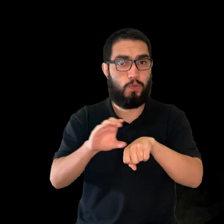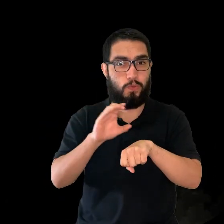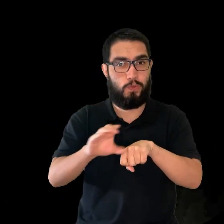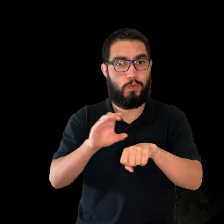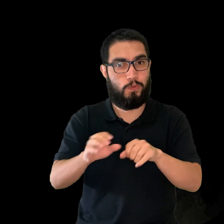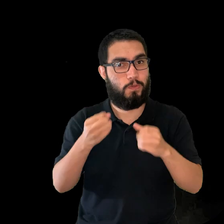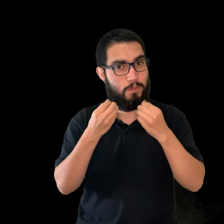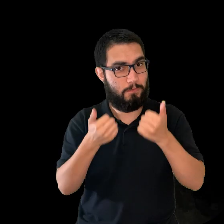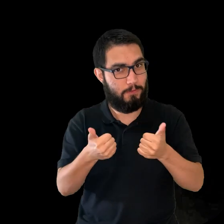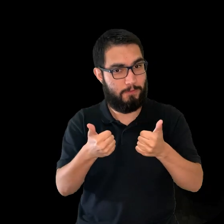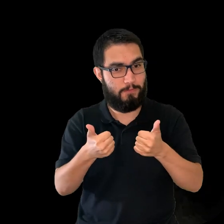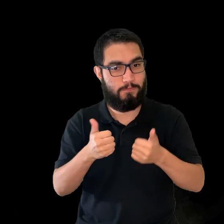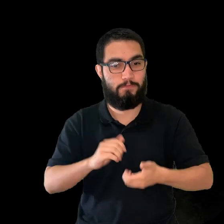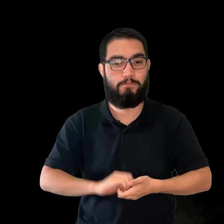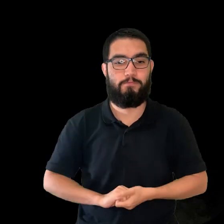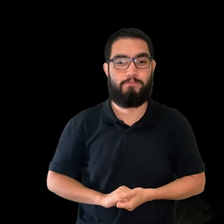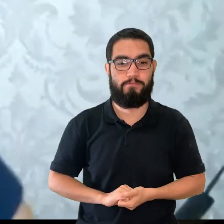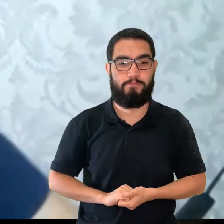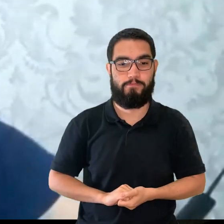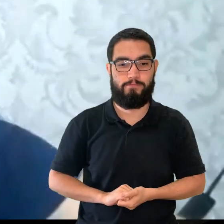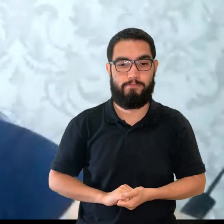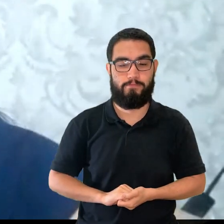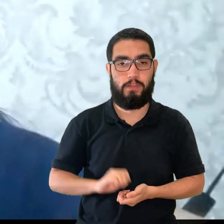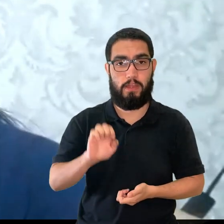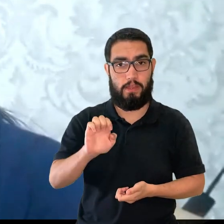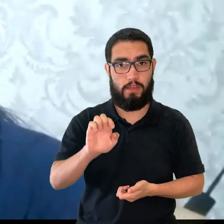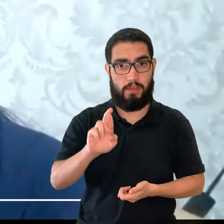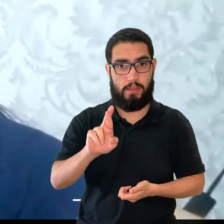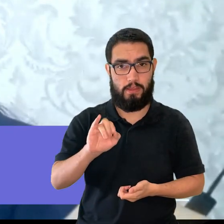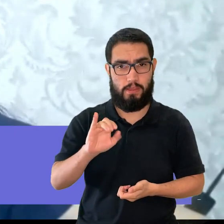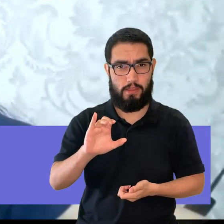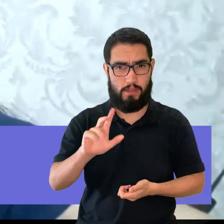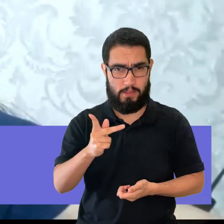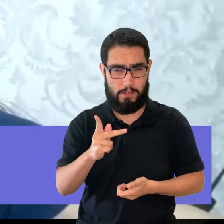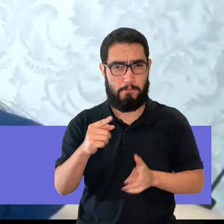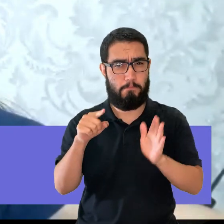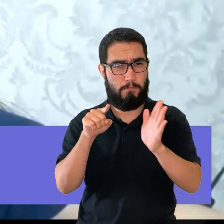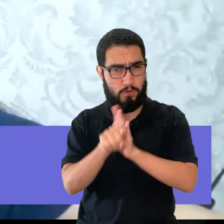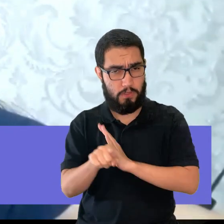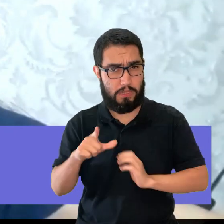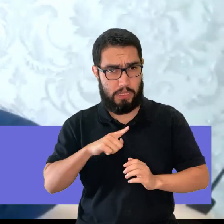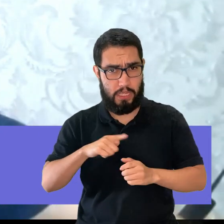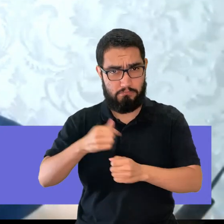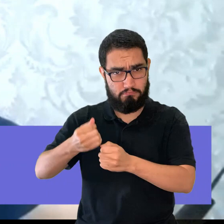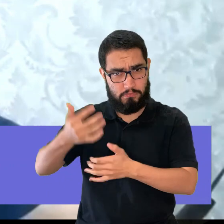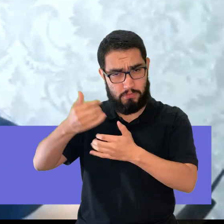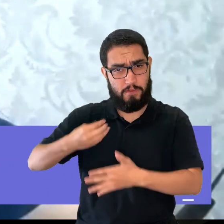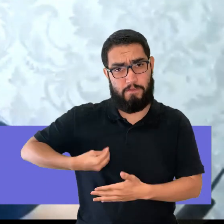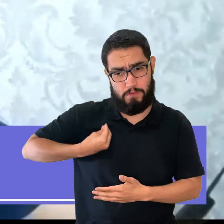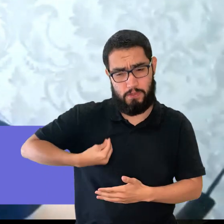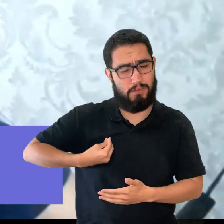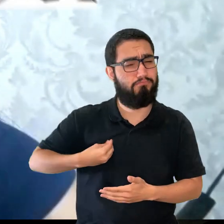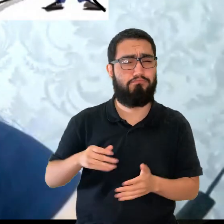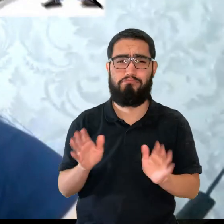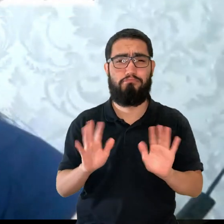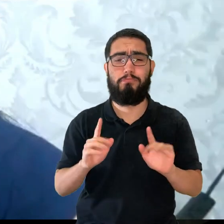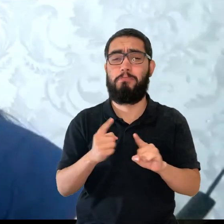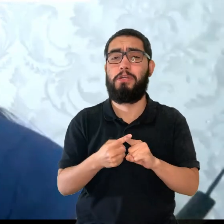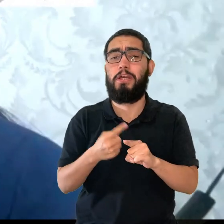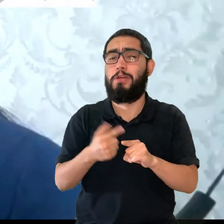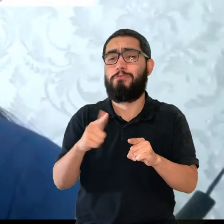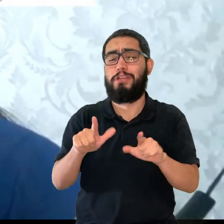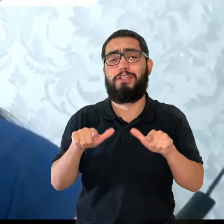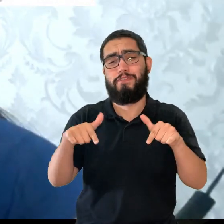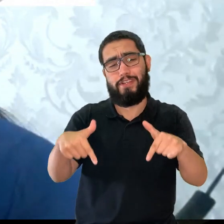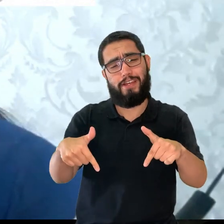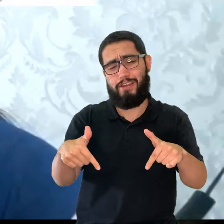aí um curso, tá bom? O Eric perguntou: tem lista de frequência? Então, Eric, não teve lista porque não